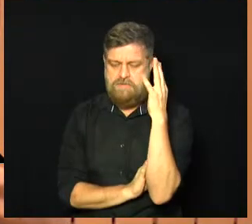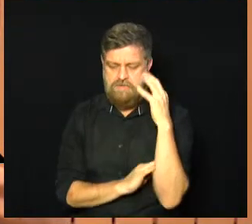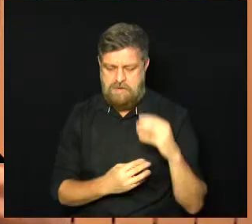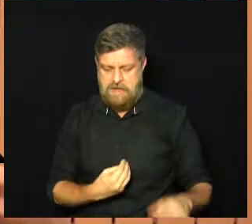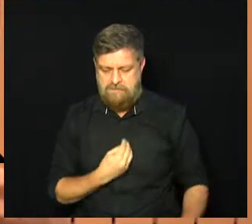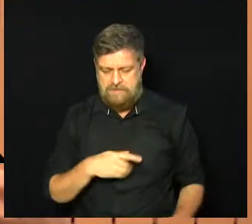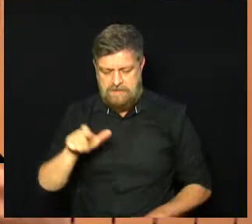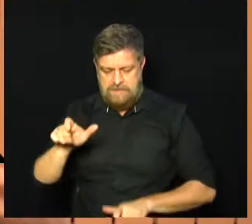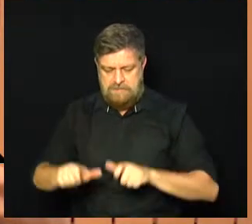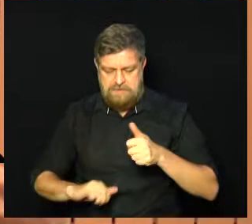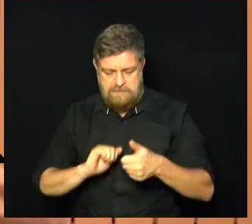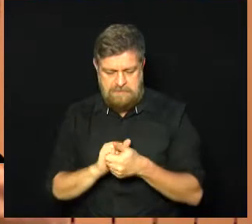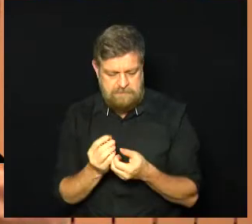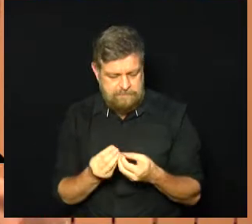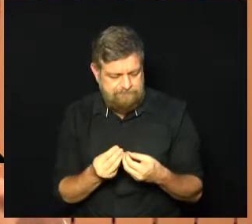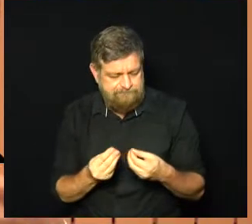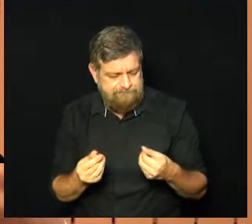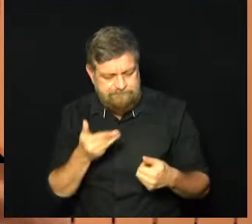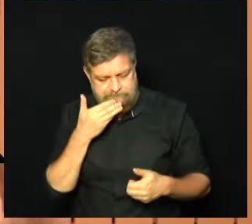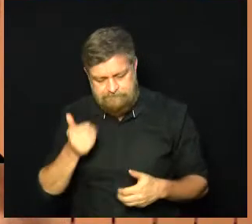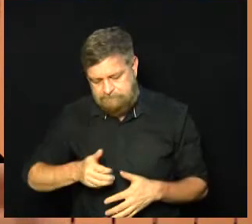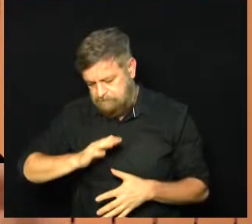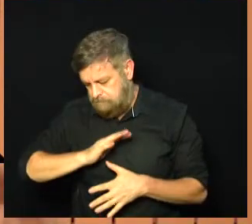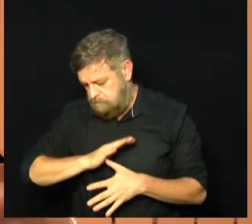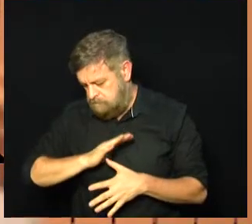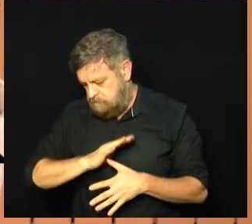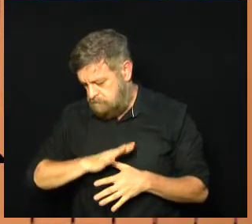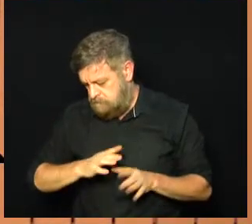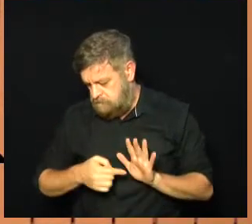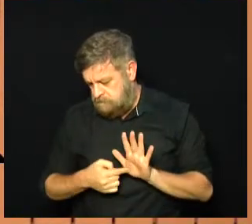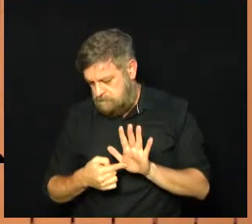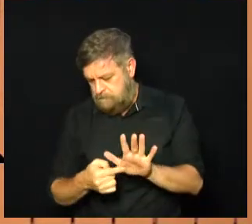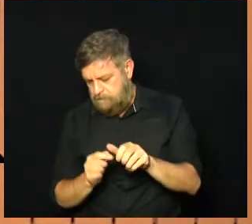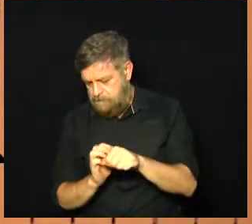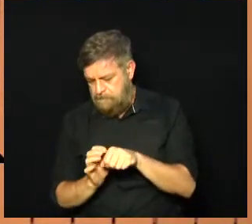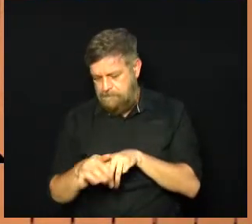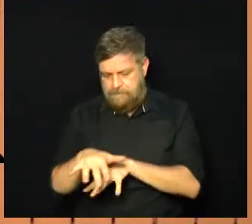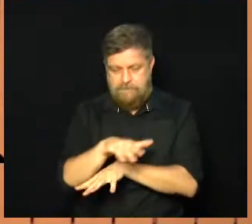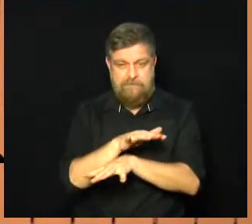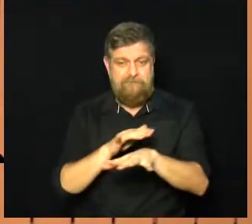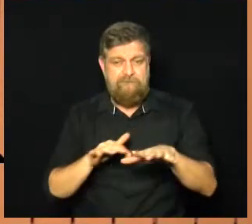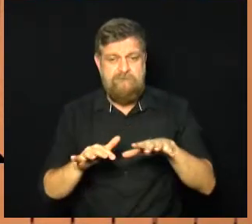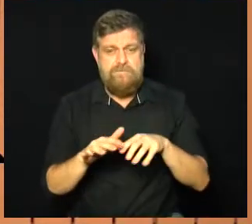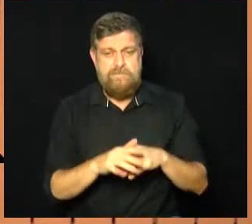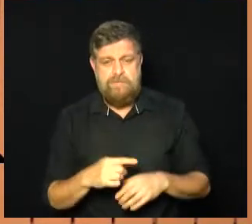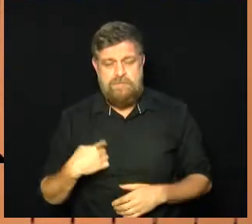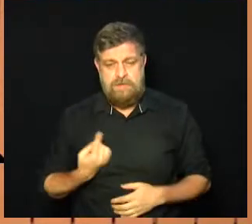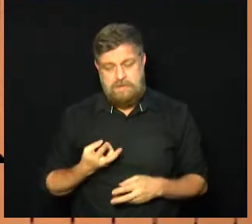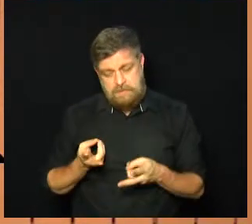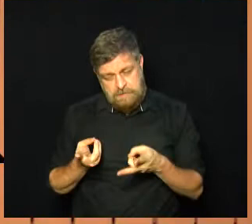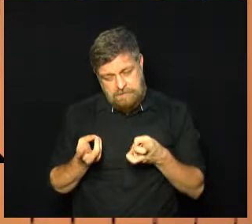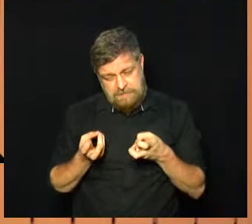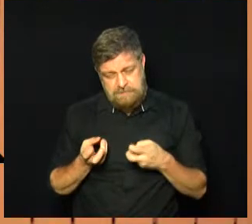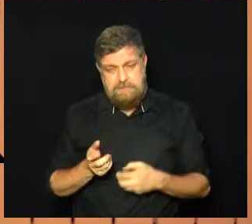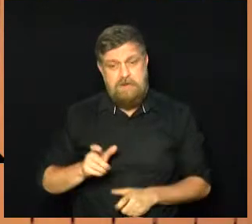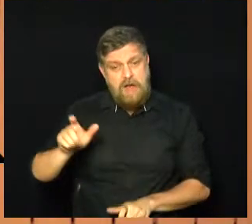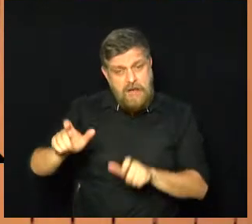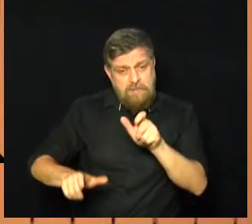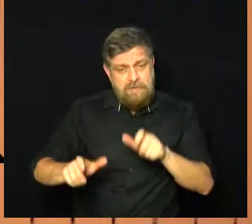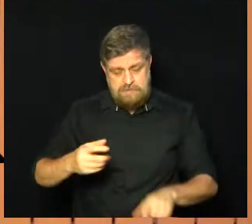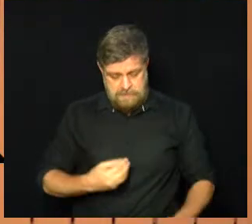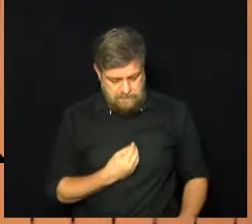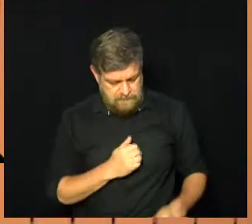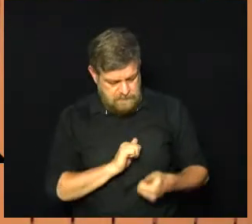vida maior. Isso mostrou, né, trazendo para a pandemia, na Covid, a gente percebeu que as pessoas que tinham essa qualidade de vida